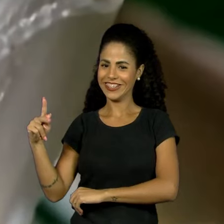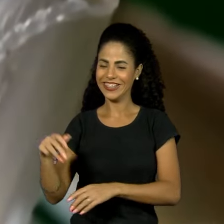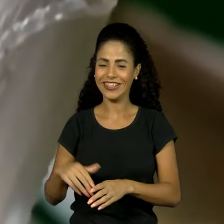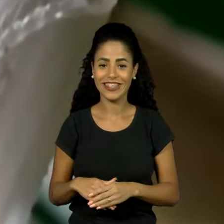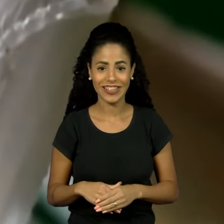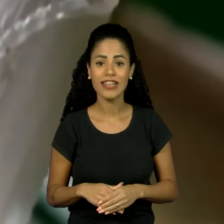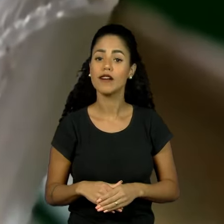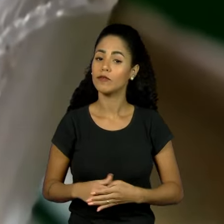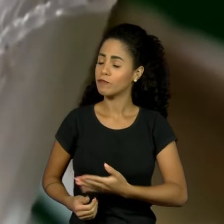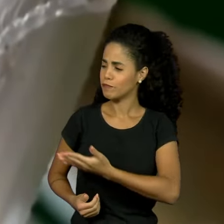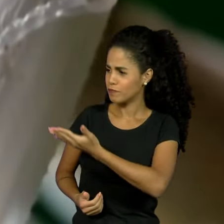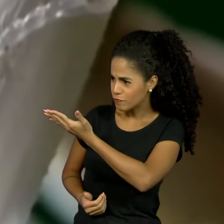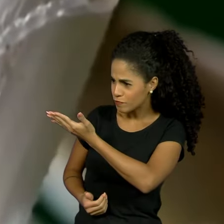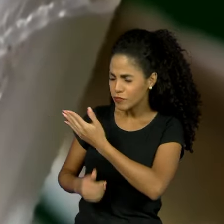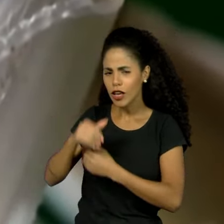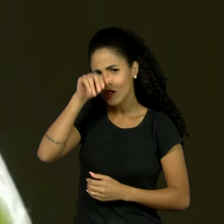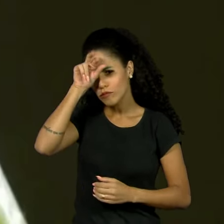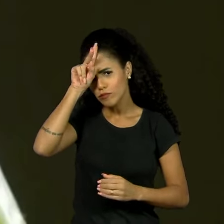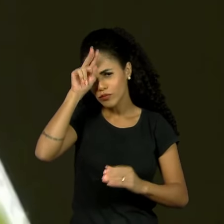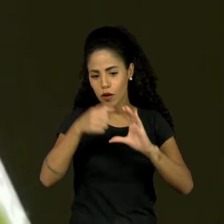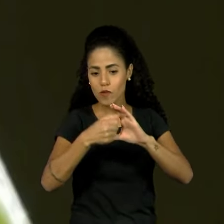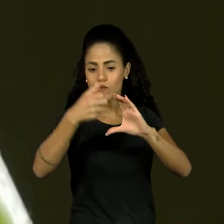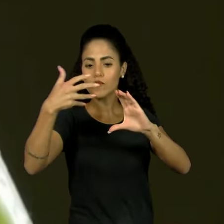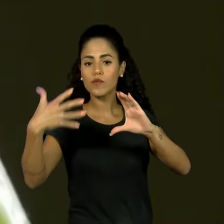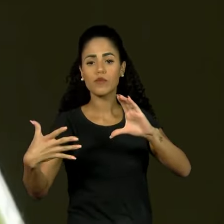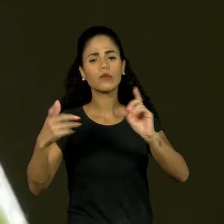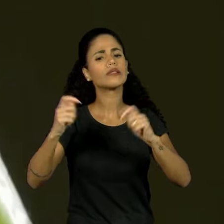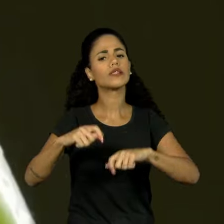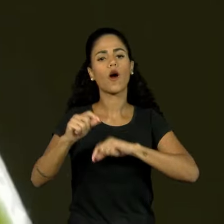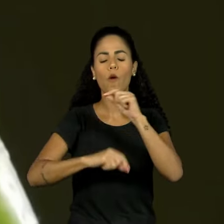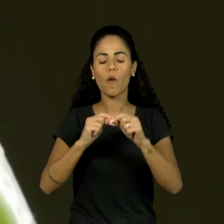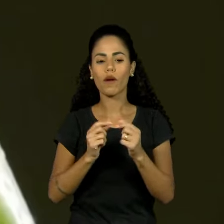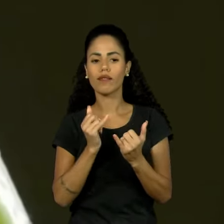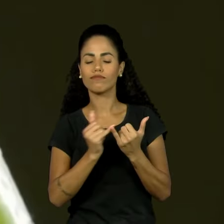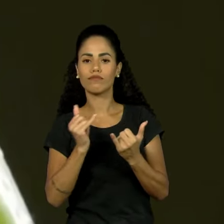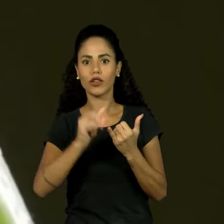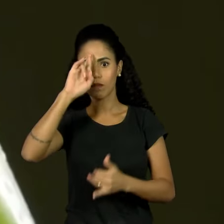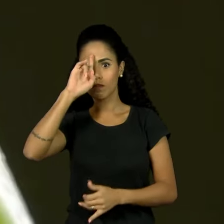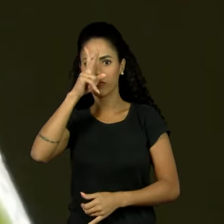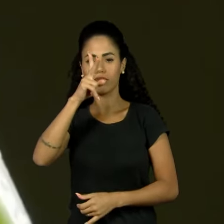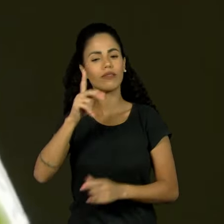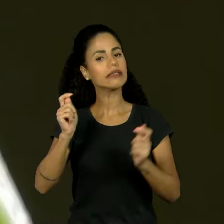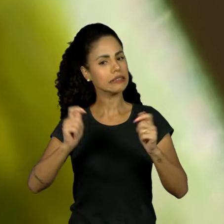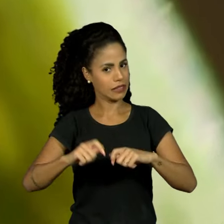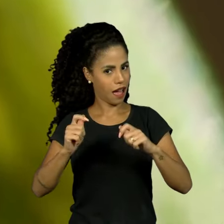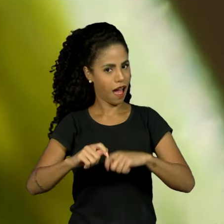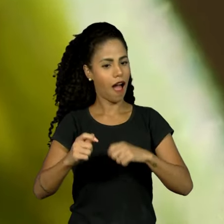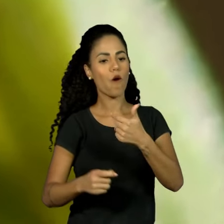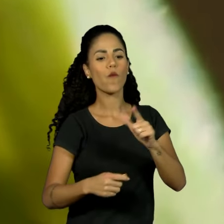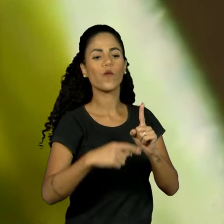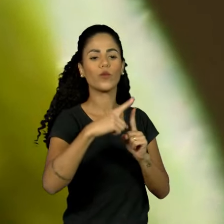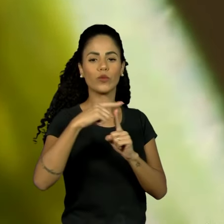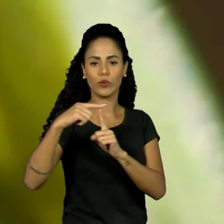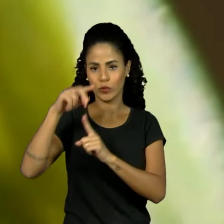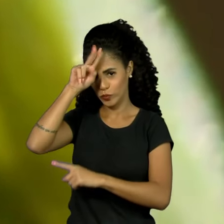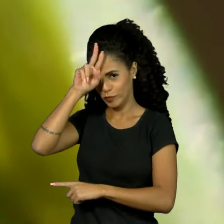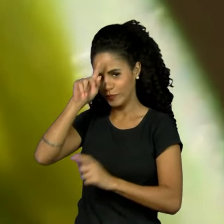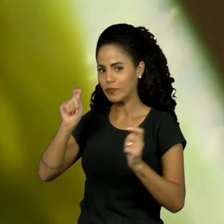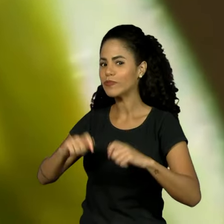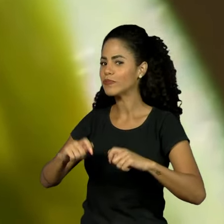Um organismo que possui características que possibilitam confundi-lo com indivíduos de outra espécie.